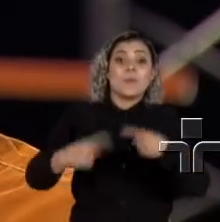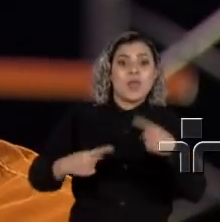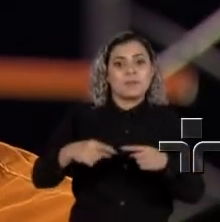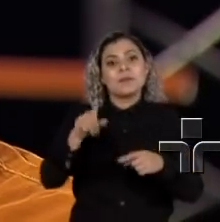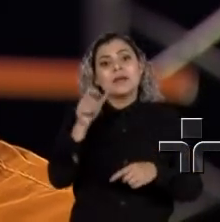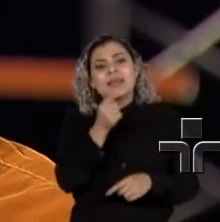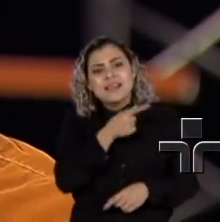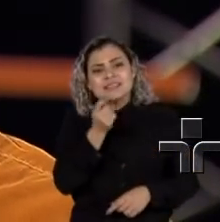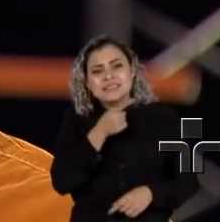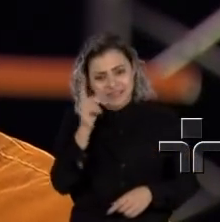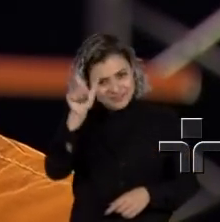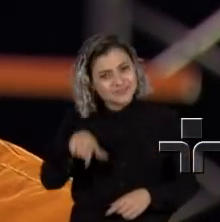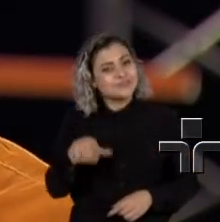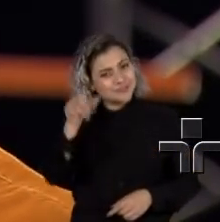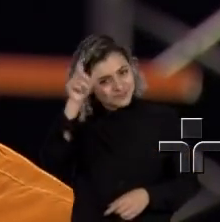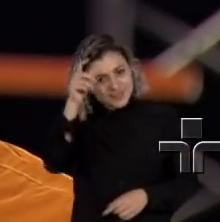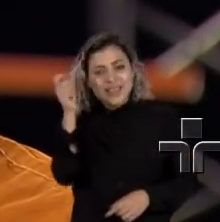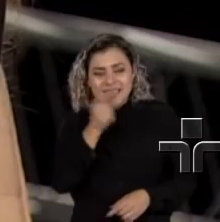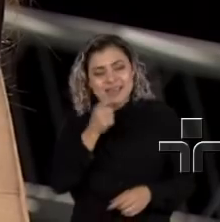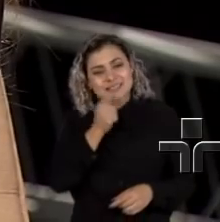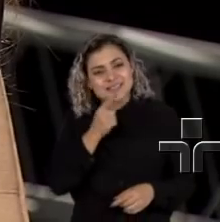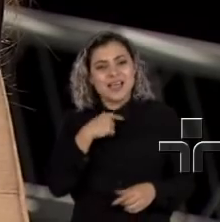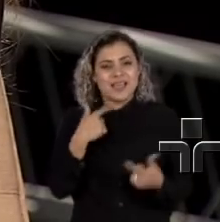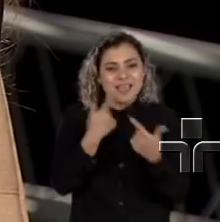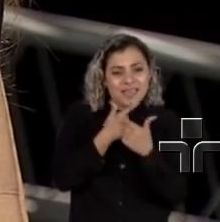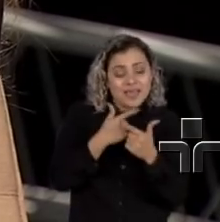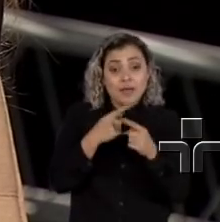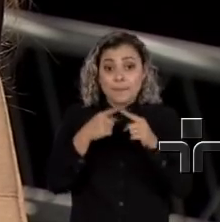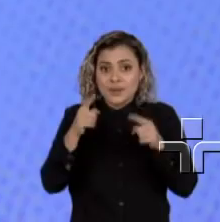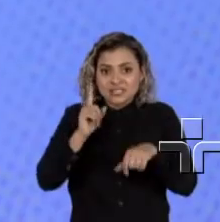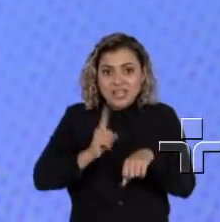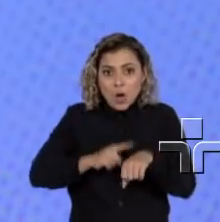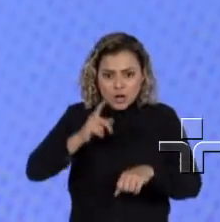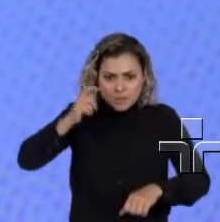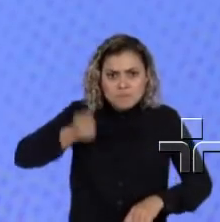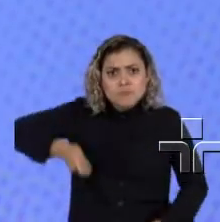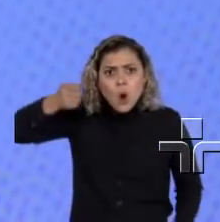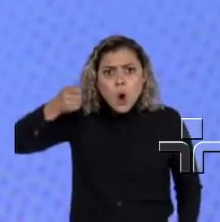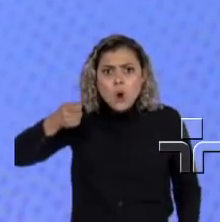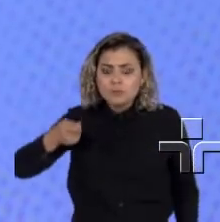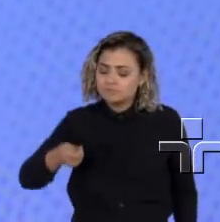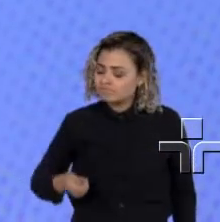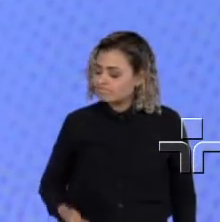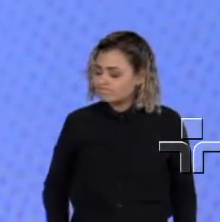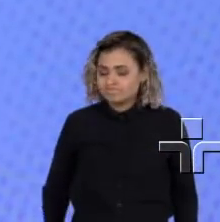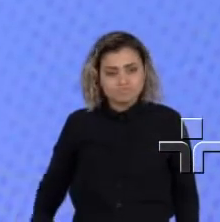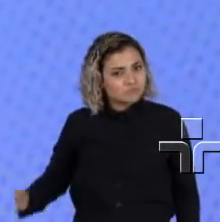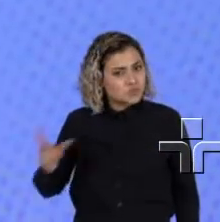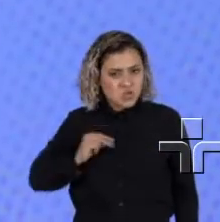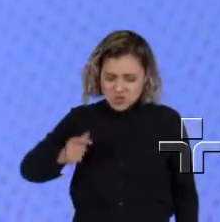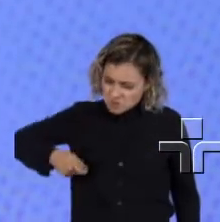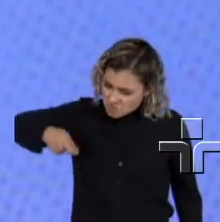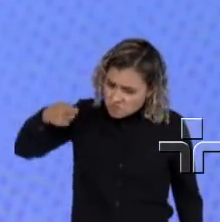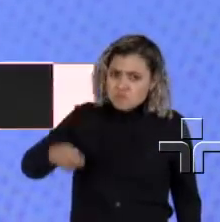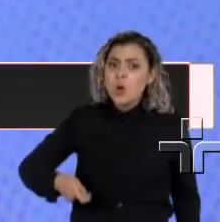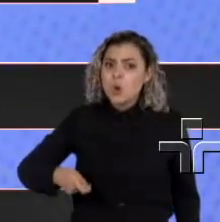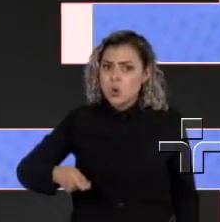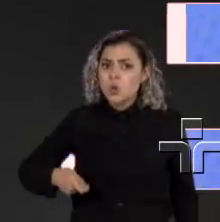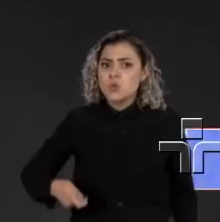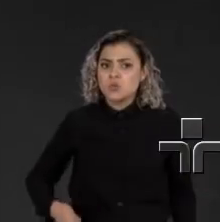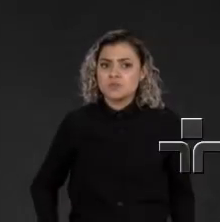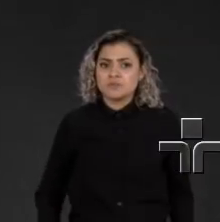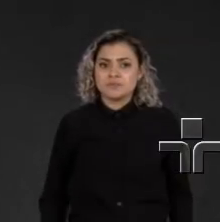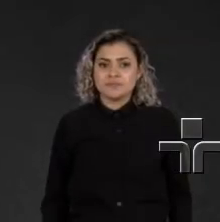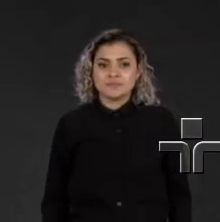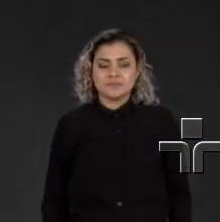eu falo da vilania. Ele é engraçado, ele é divertido, mas quando ele é radical, ele vai nas entranhas.